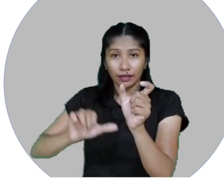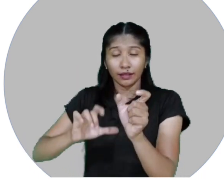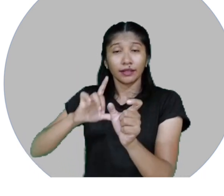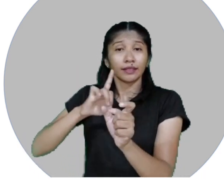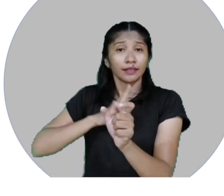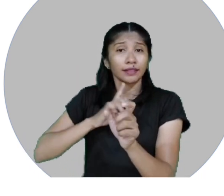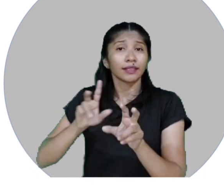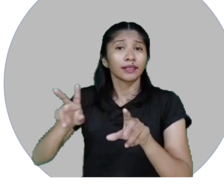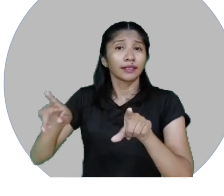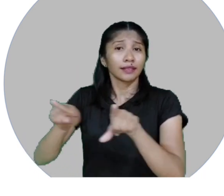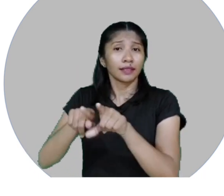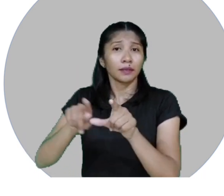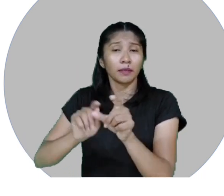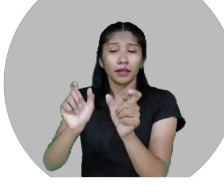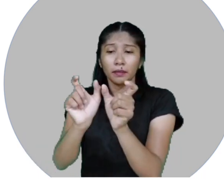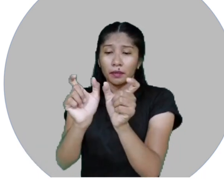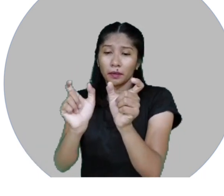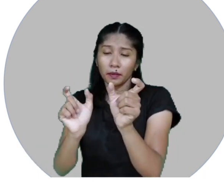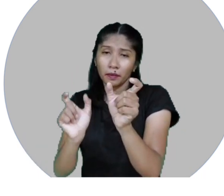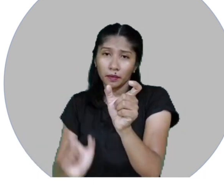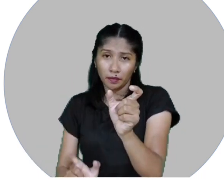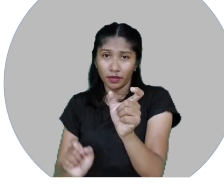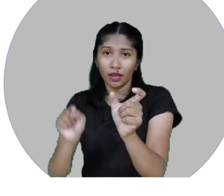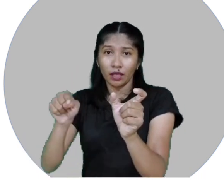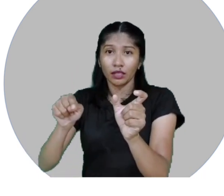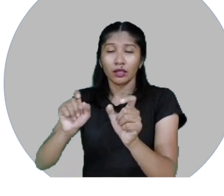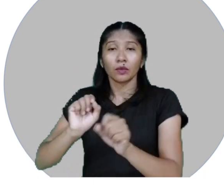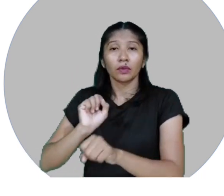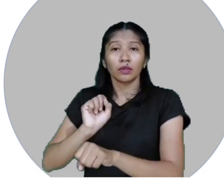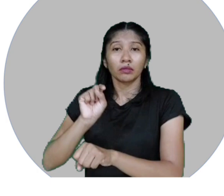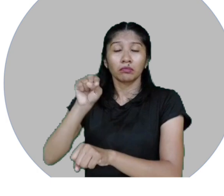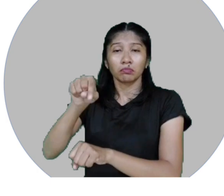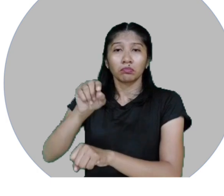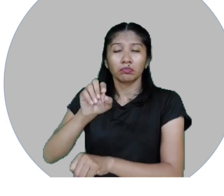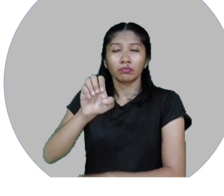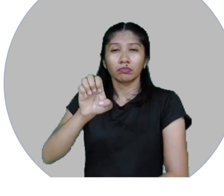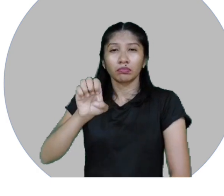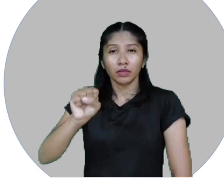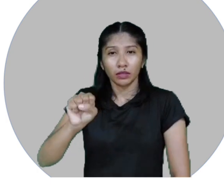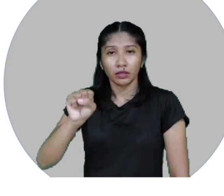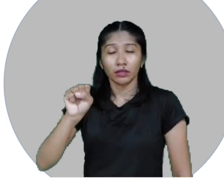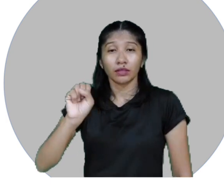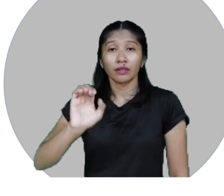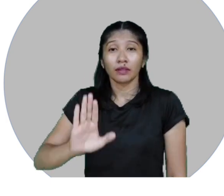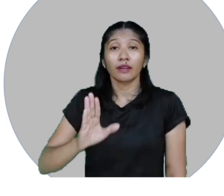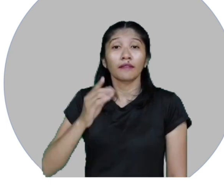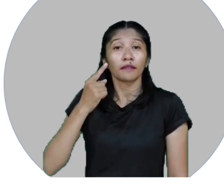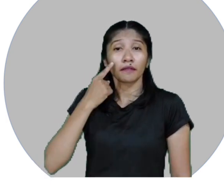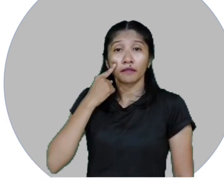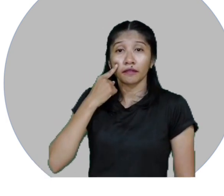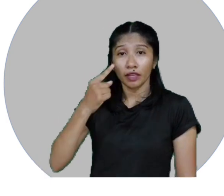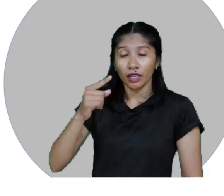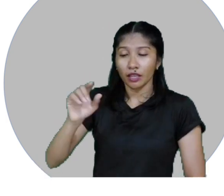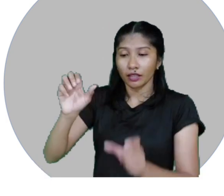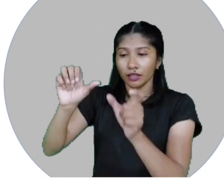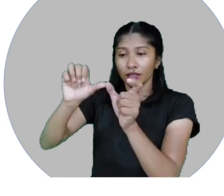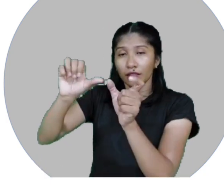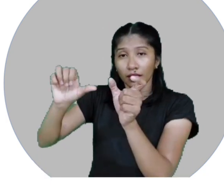uma desinência no genitivo singular estável em es. Vejamos então a sua